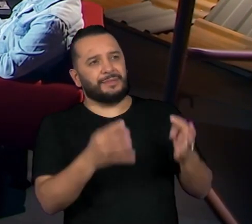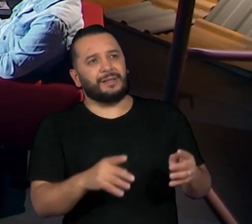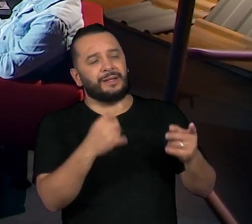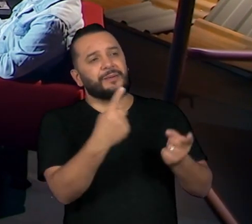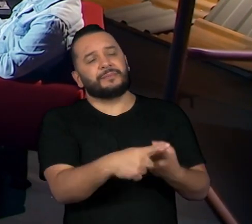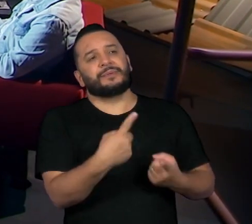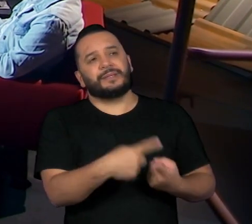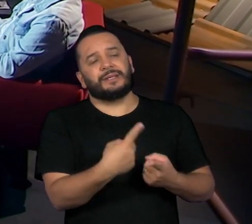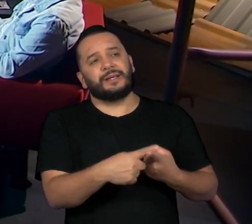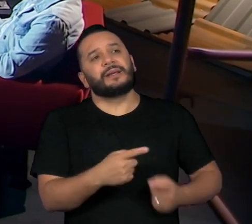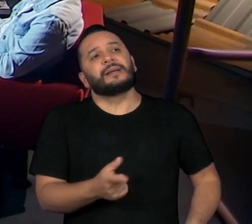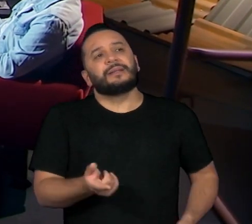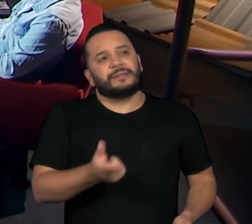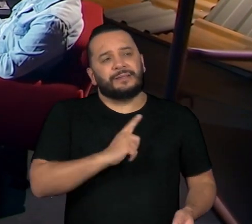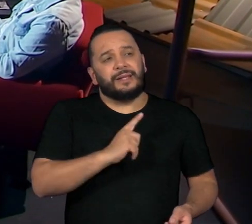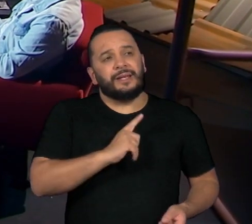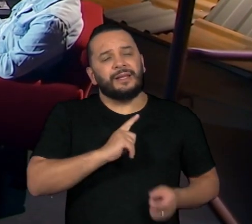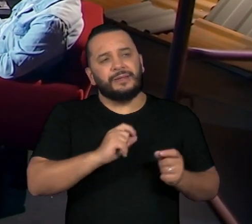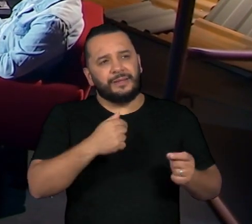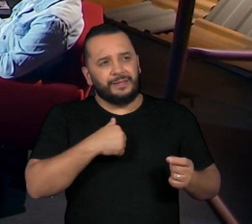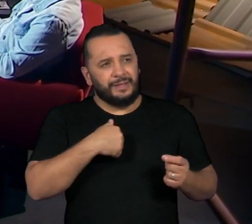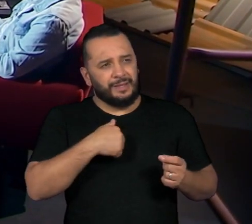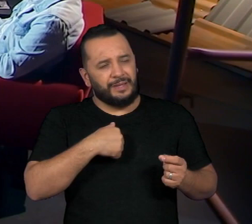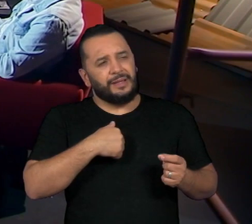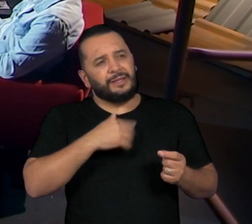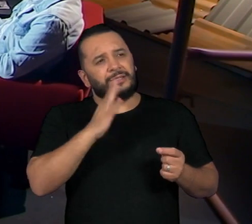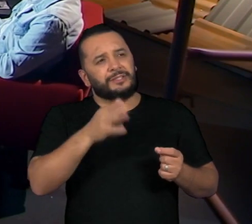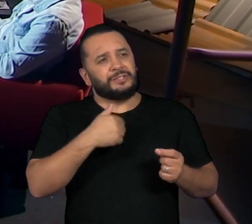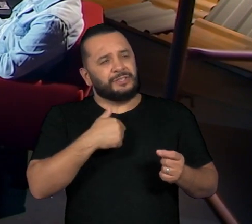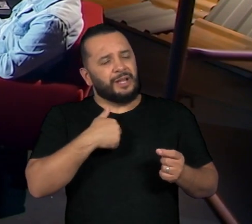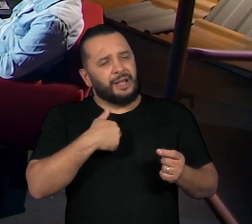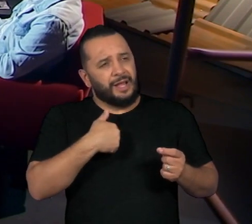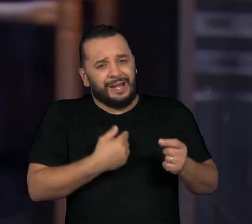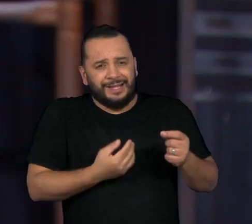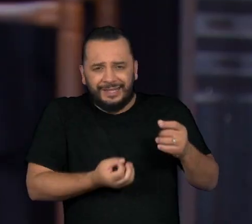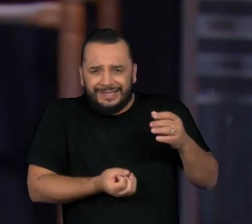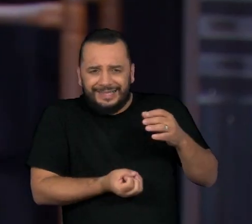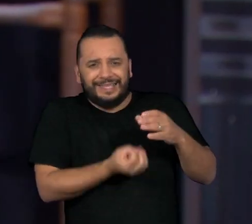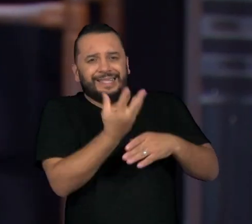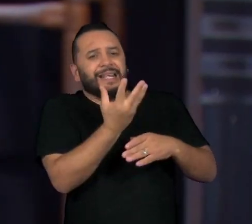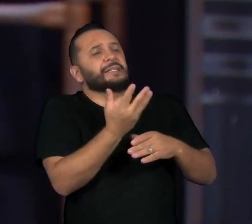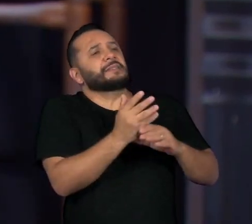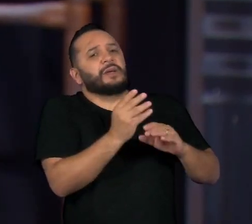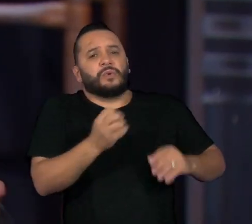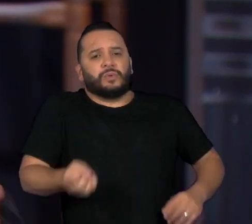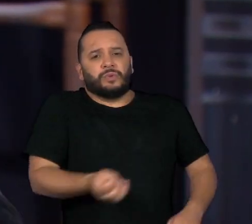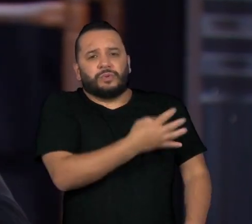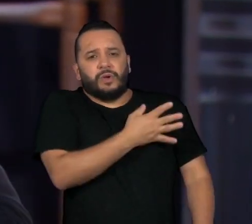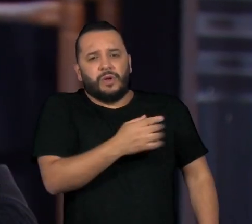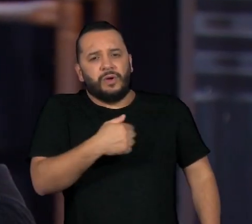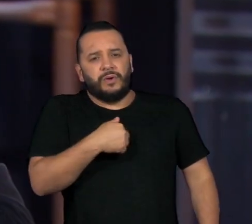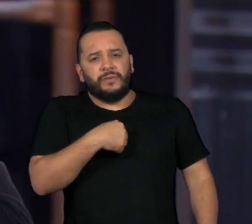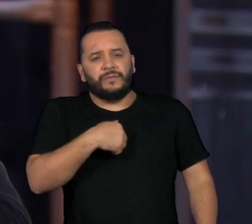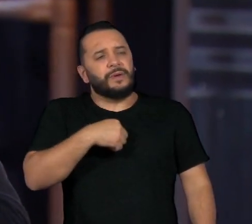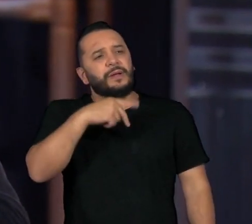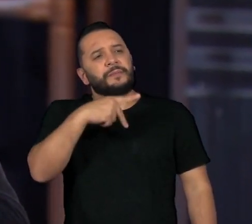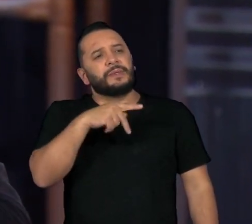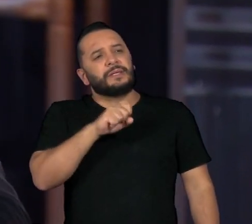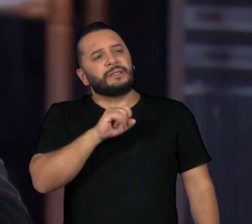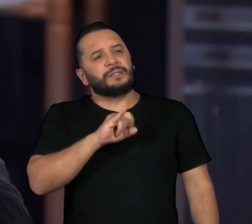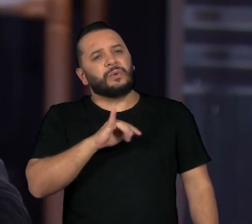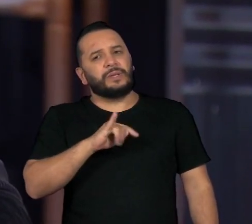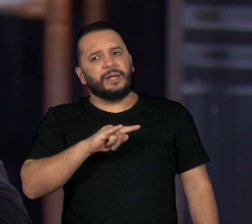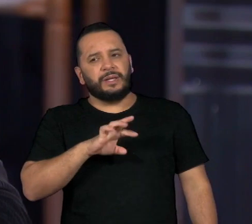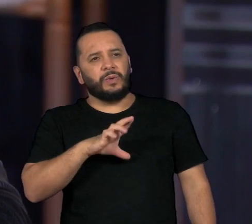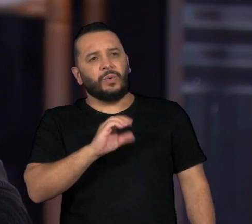onda mesmo, um renascimento psicodélico, dá para se falar assim, com certeza, né? E tem muita gente que embarca, às vezes,